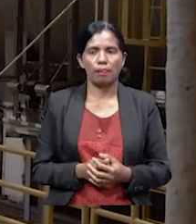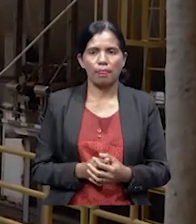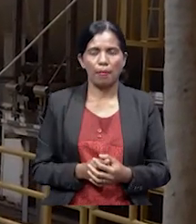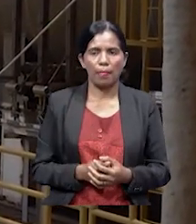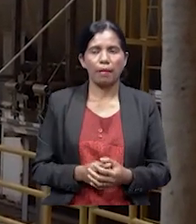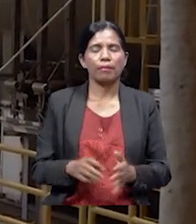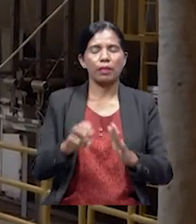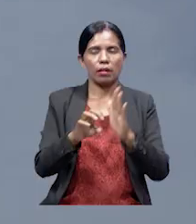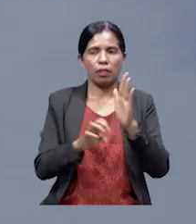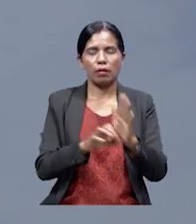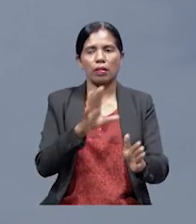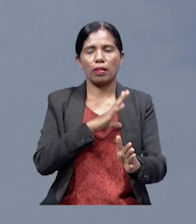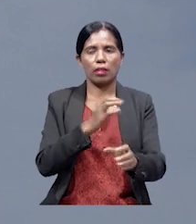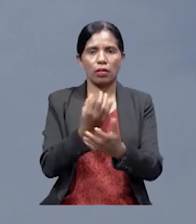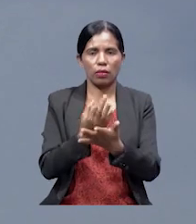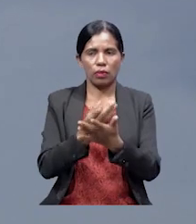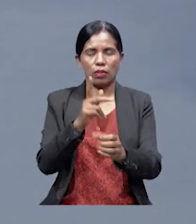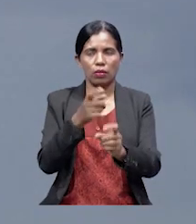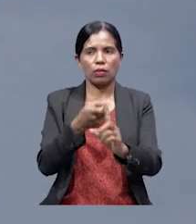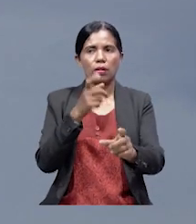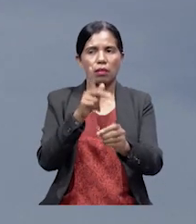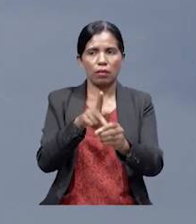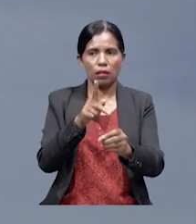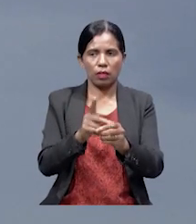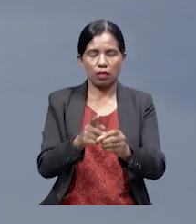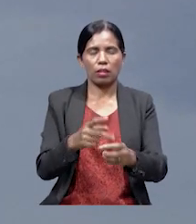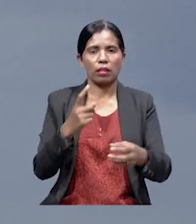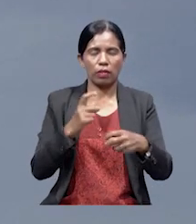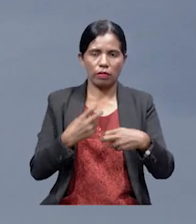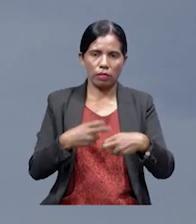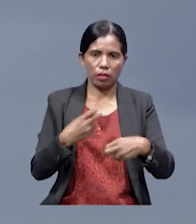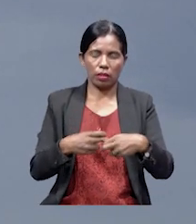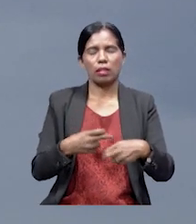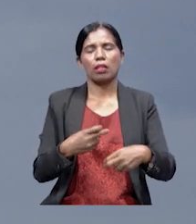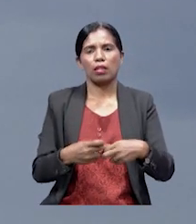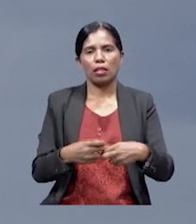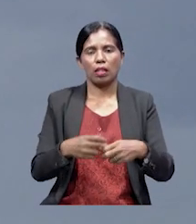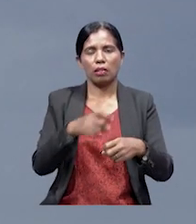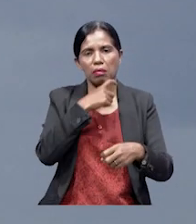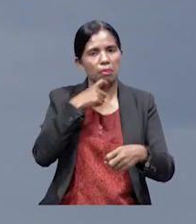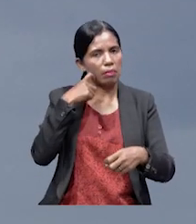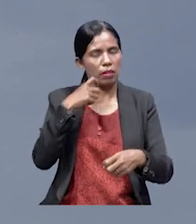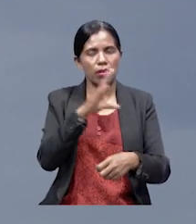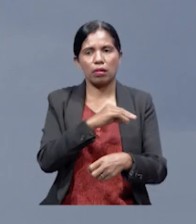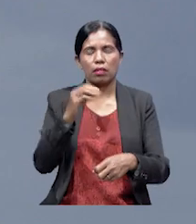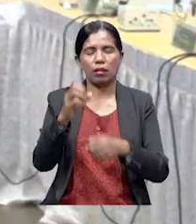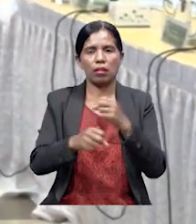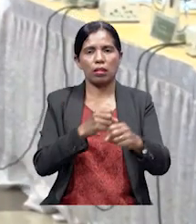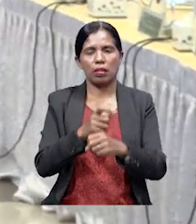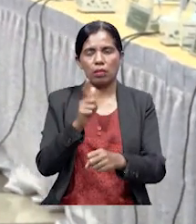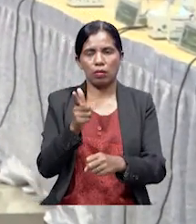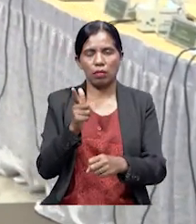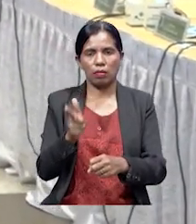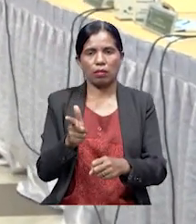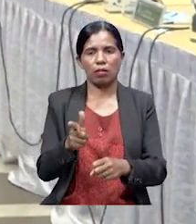continua dependência de ba fundo husi petrolífero nebe ameaçado atumaran. Durante ukung antinen ruanulu, gasta ona osan husi